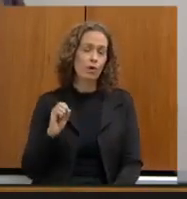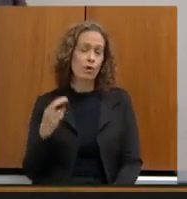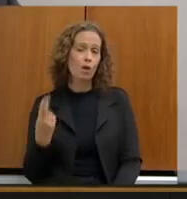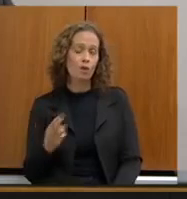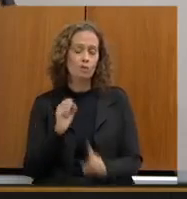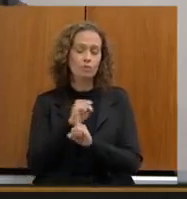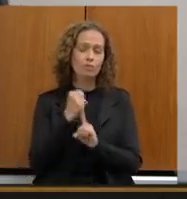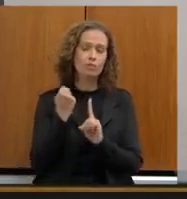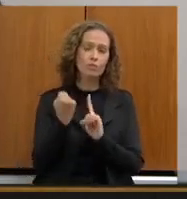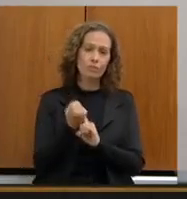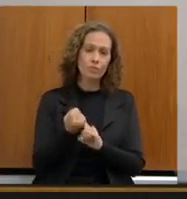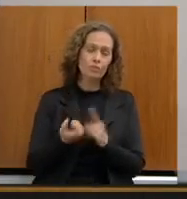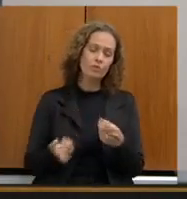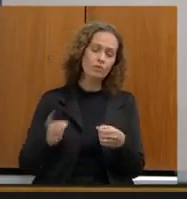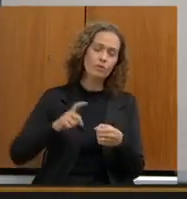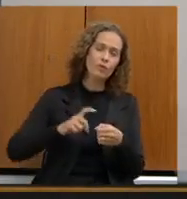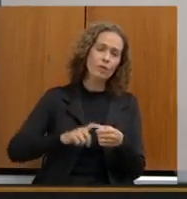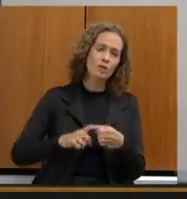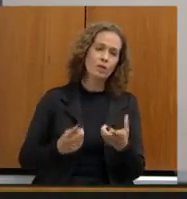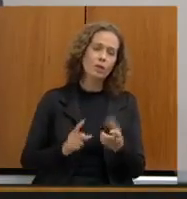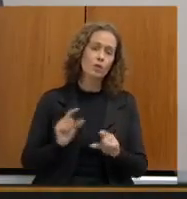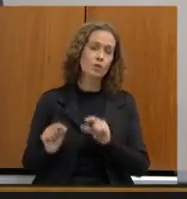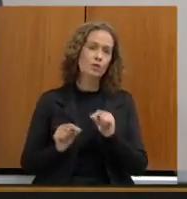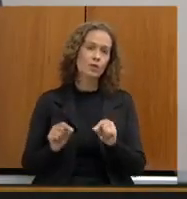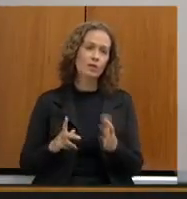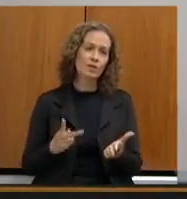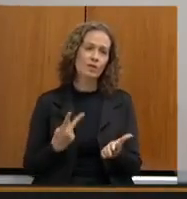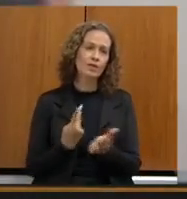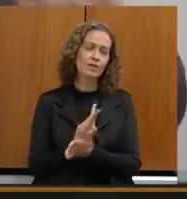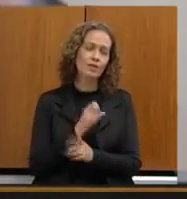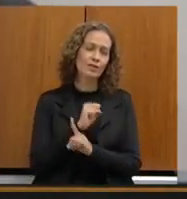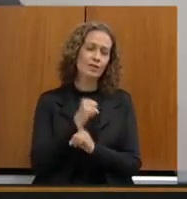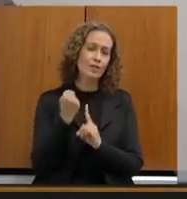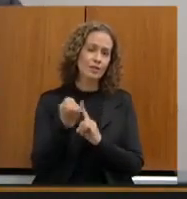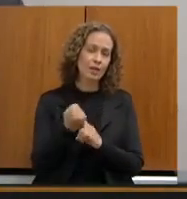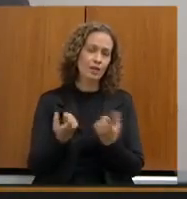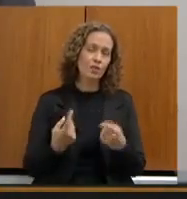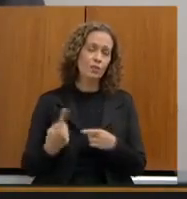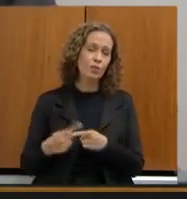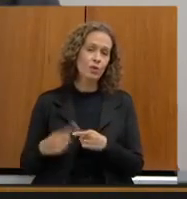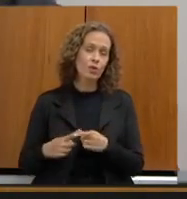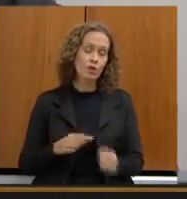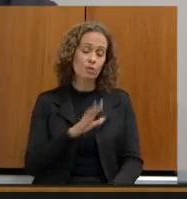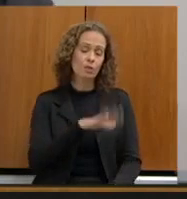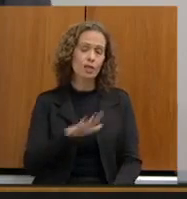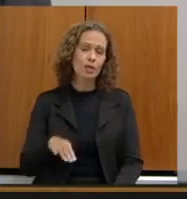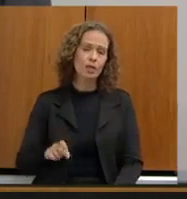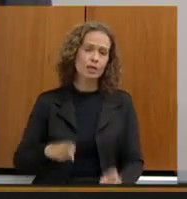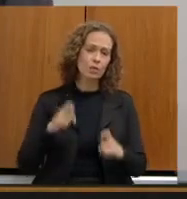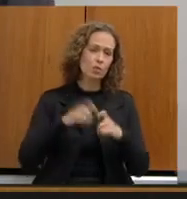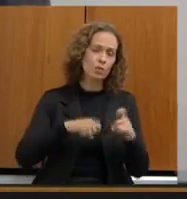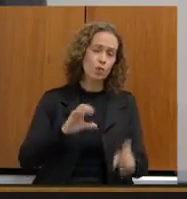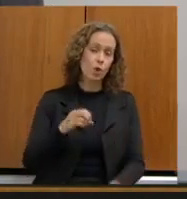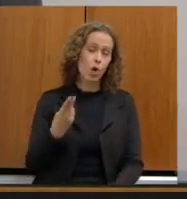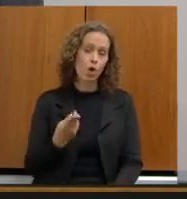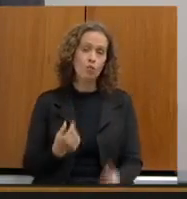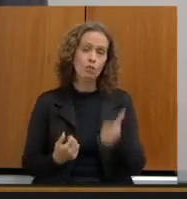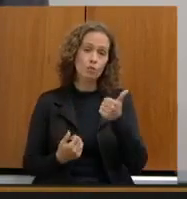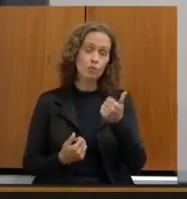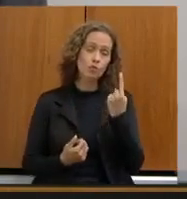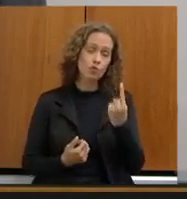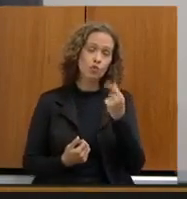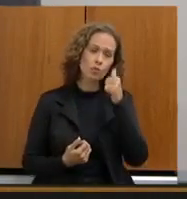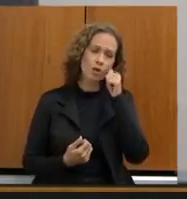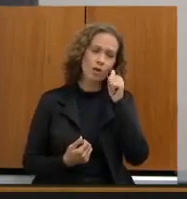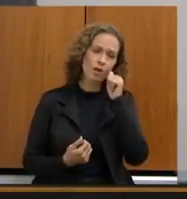sociedade o tamanho da lesão que ele causou o conjunto da sociedade porque o estudo de uma criança o estudo de uma mulher não há